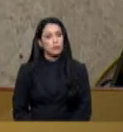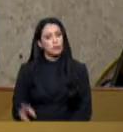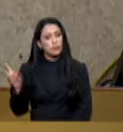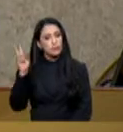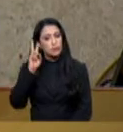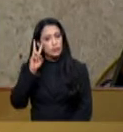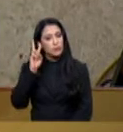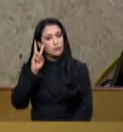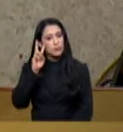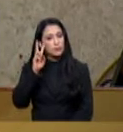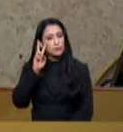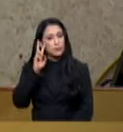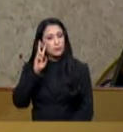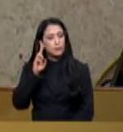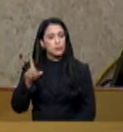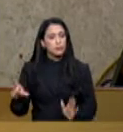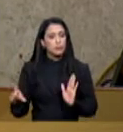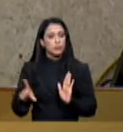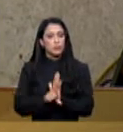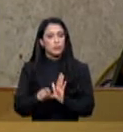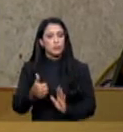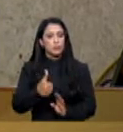relembrar que a Lei